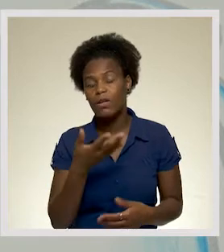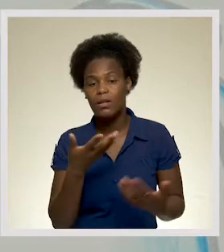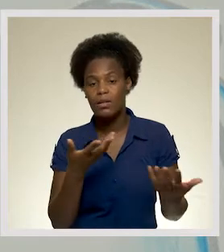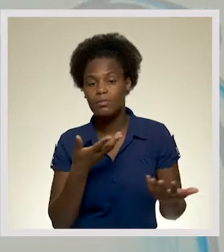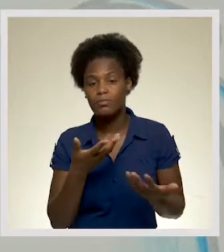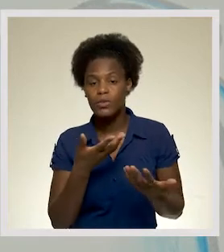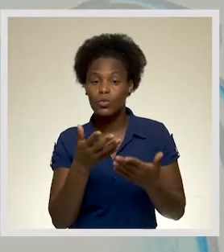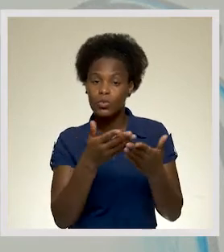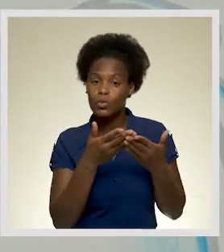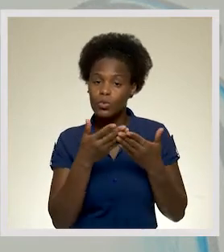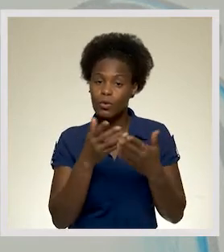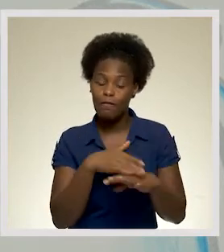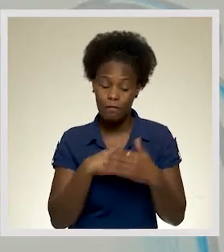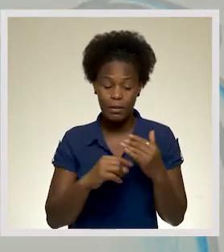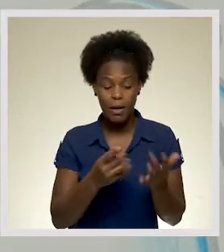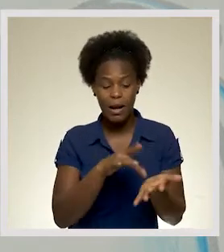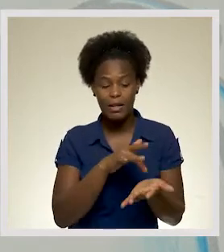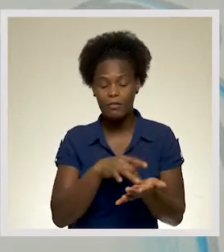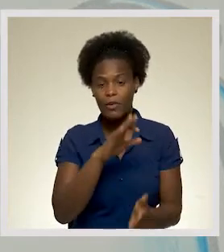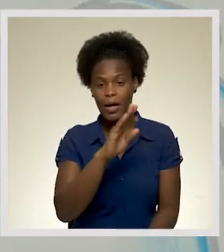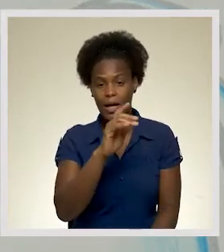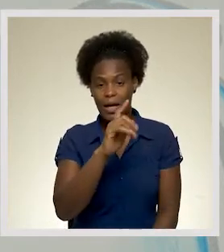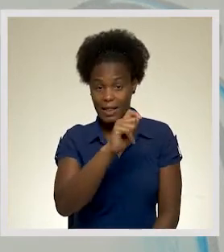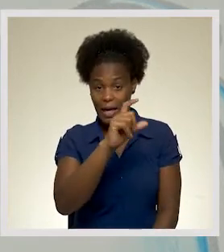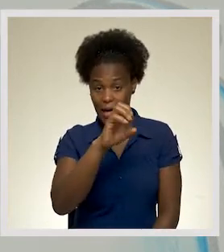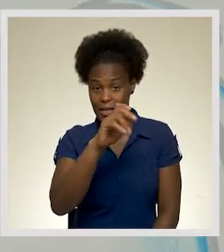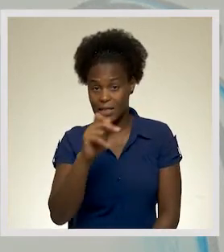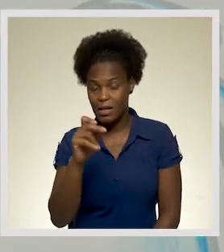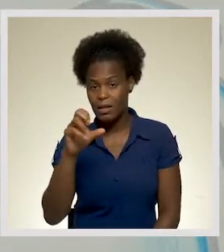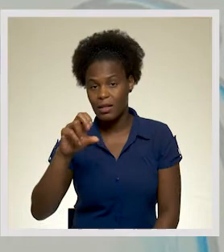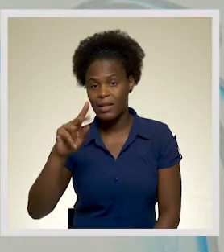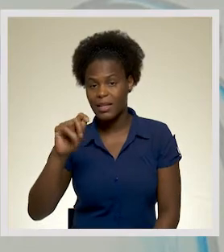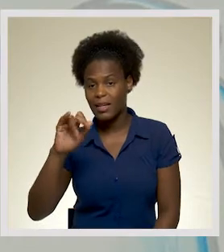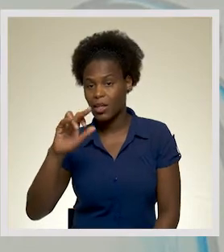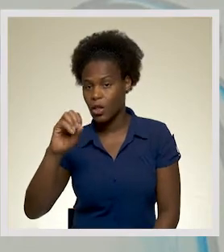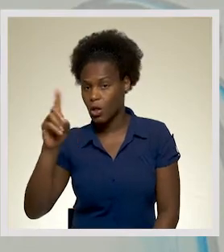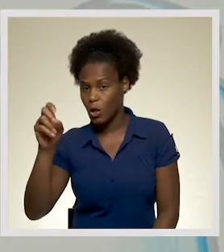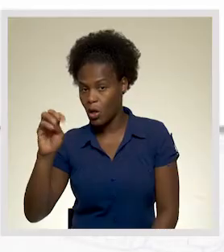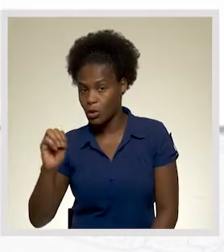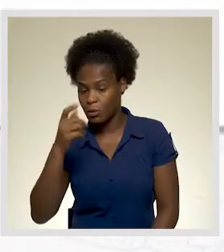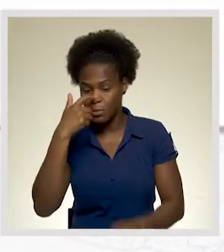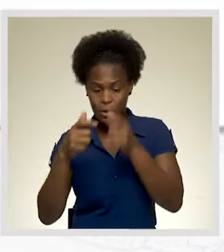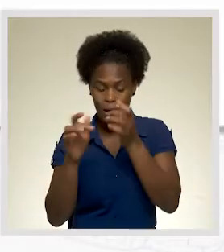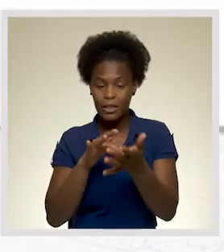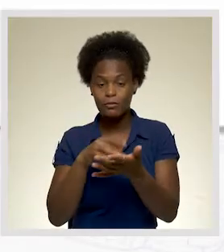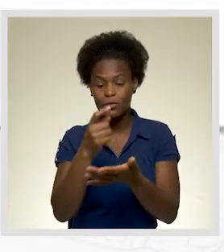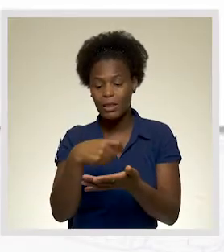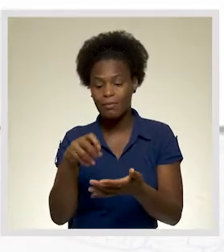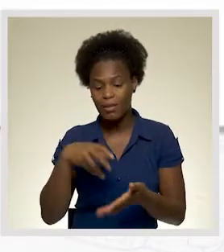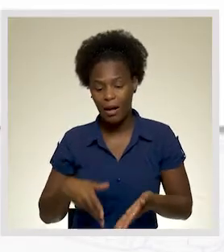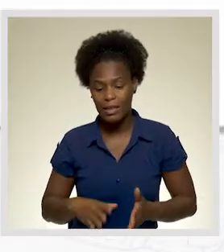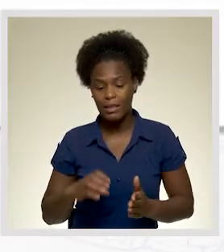estudo feito da obra de Eça de Queiroz por um autor cabo-verdiano. Neste caso,